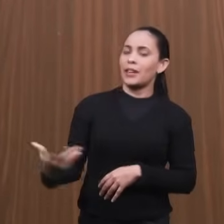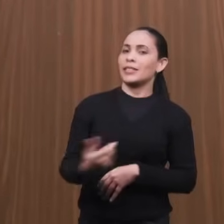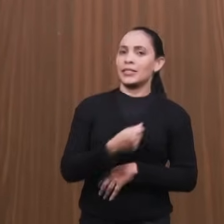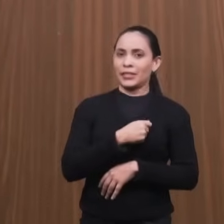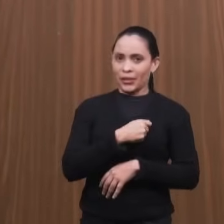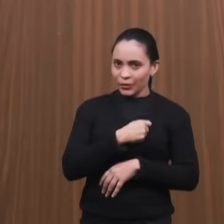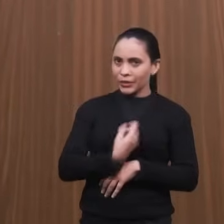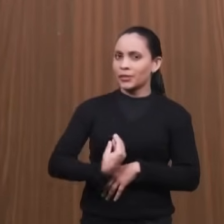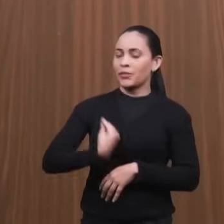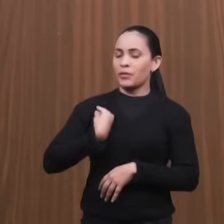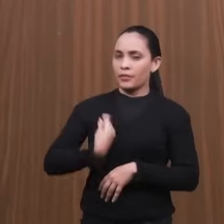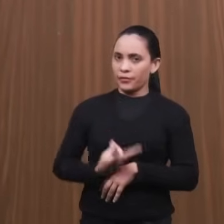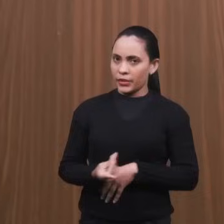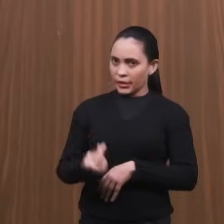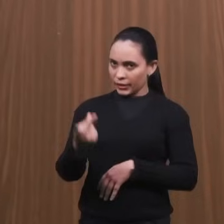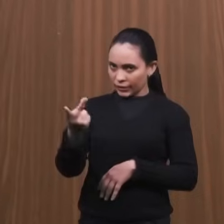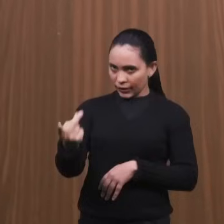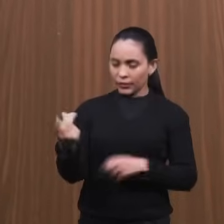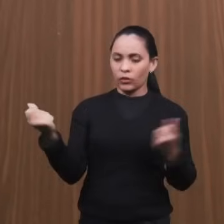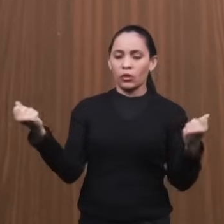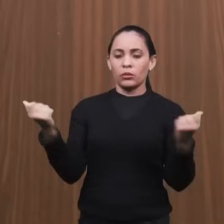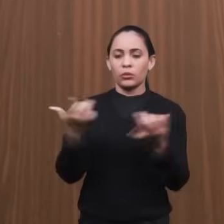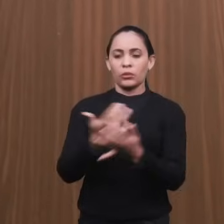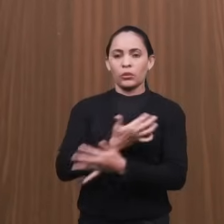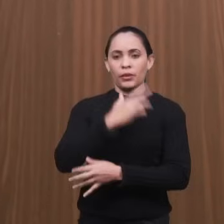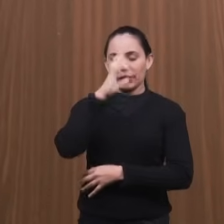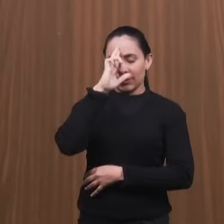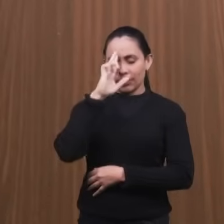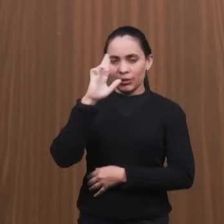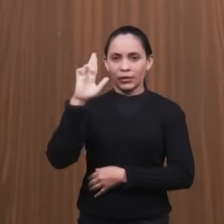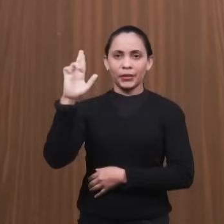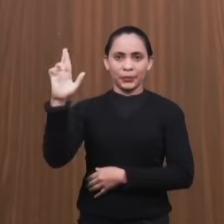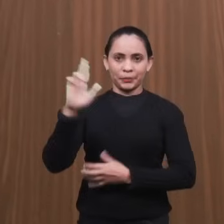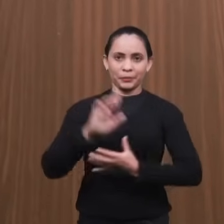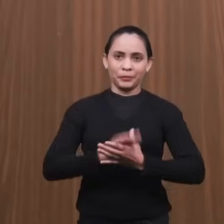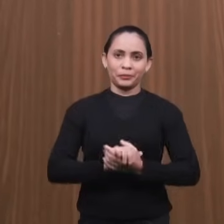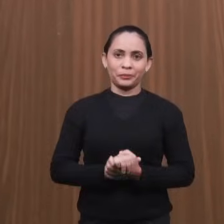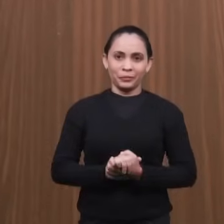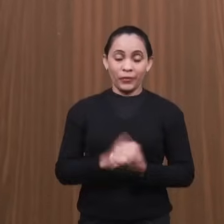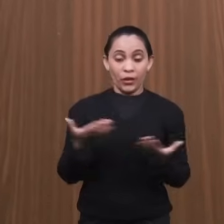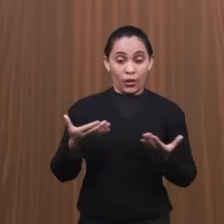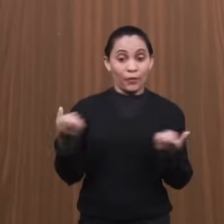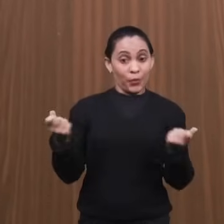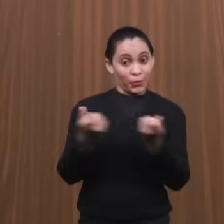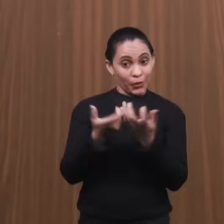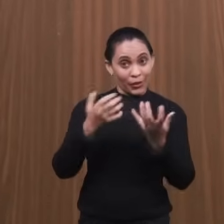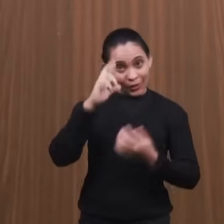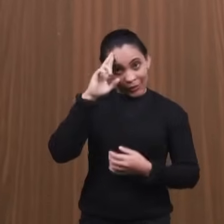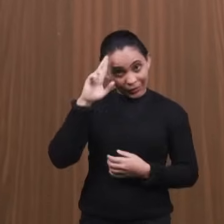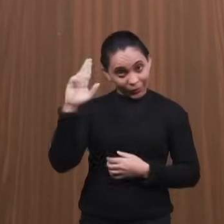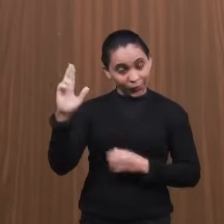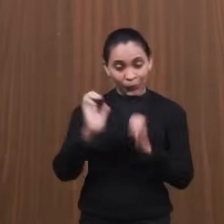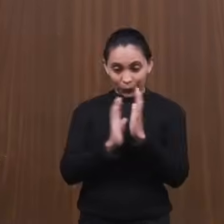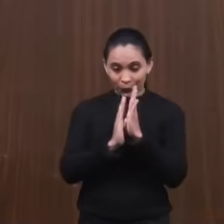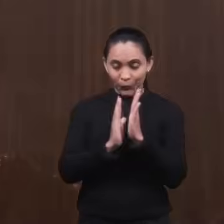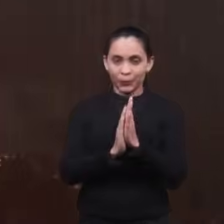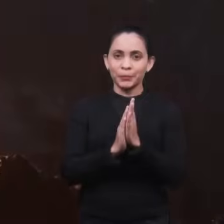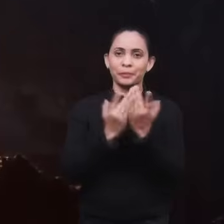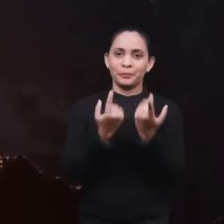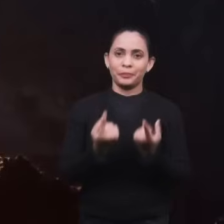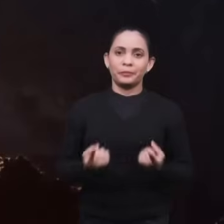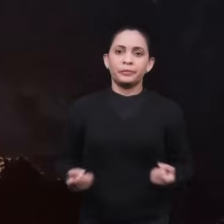salvação, a vida eterna. Louvado seja o nome do nosso Deus. Vamos glorificar ao Senhor com um hino.